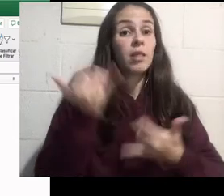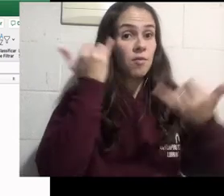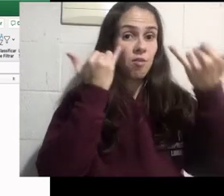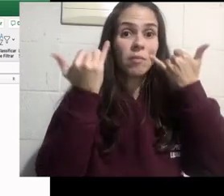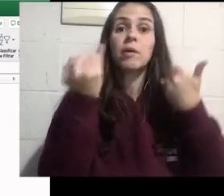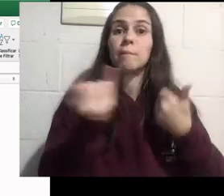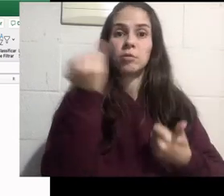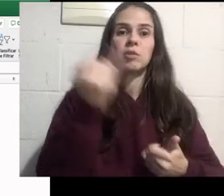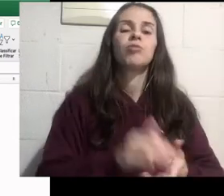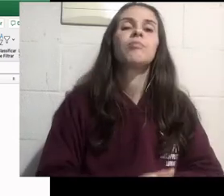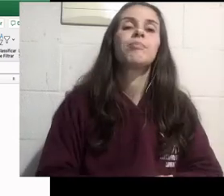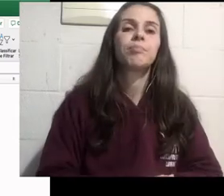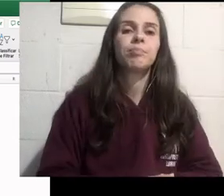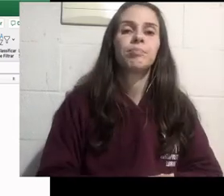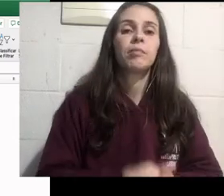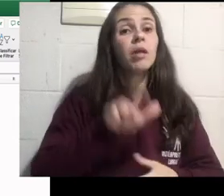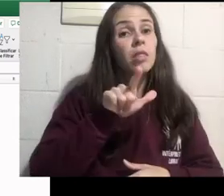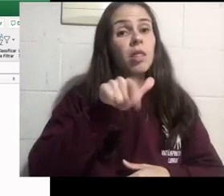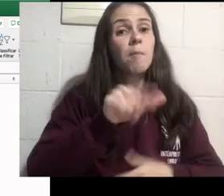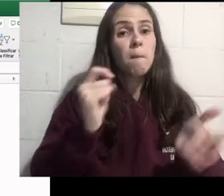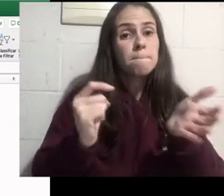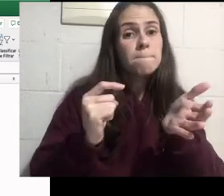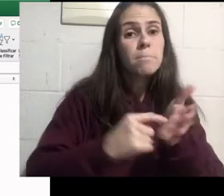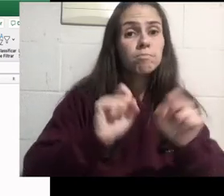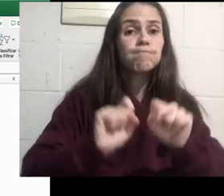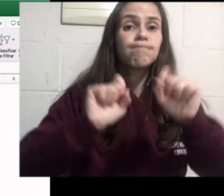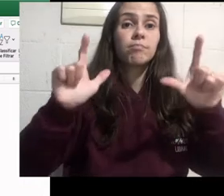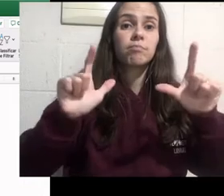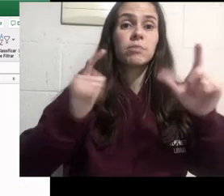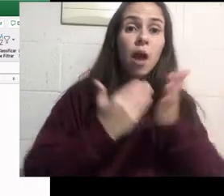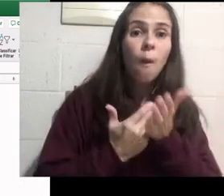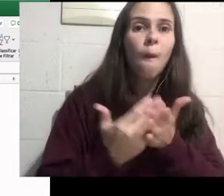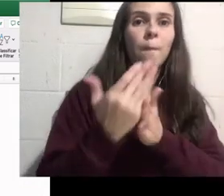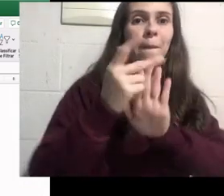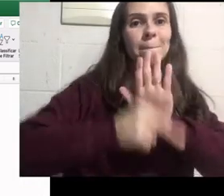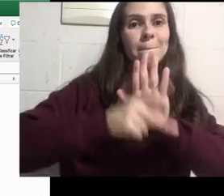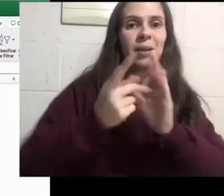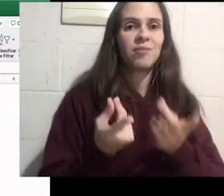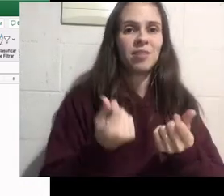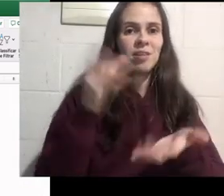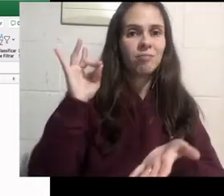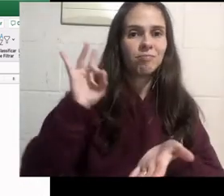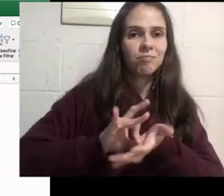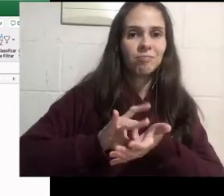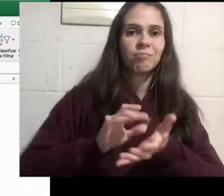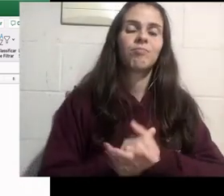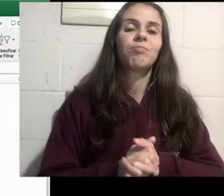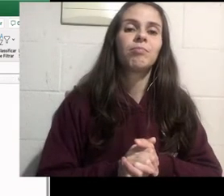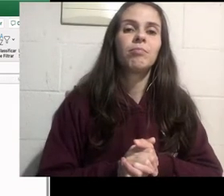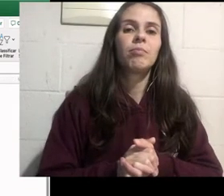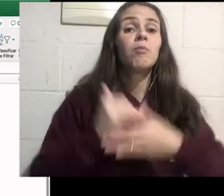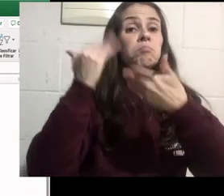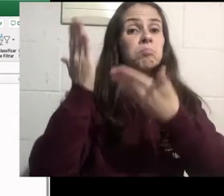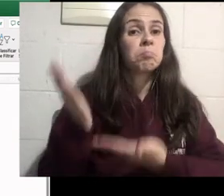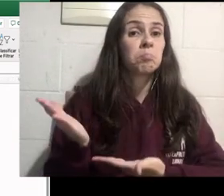informação é que ela é fundamental. E depois a gente pode clicar aqui para iniciar o plano financeiro propriamente dito, tá? Então, aí a